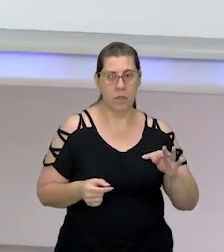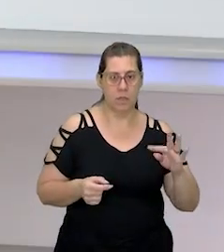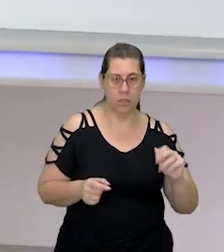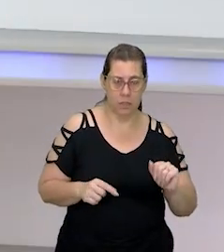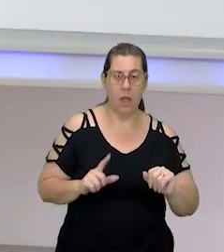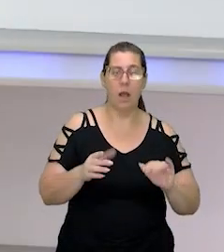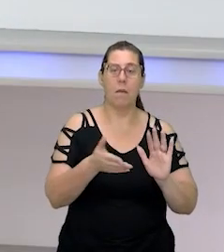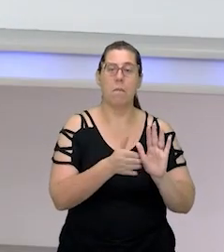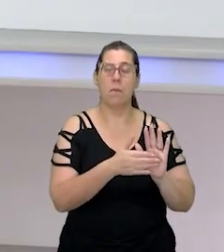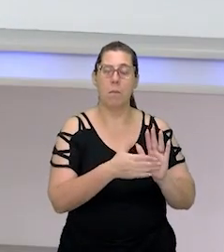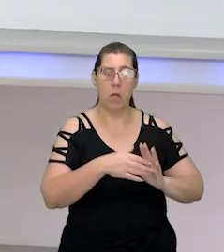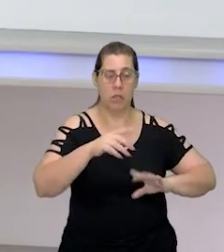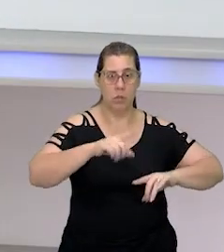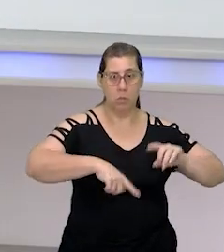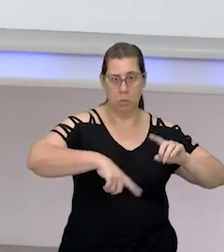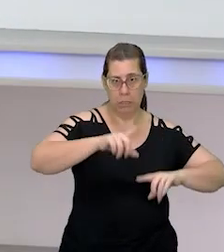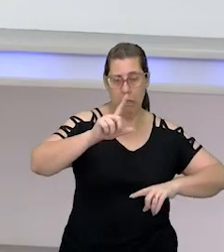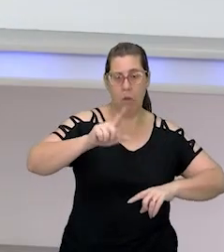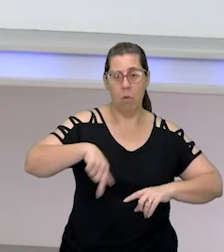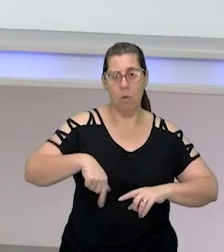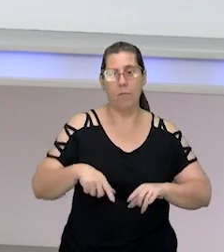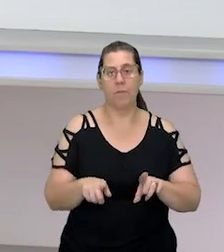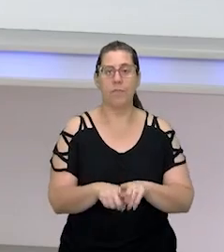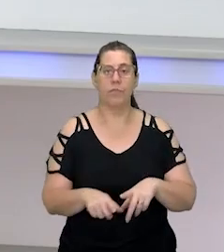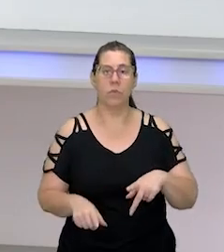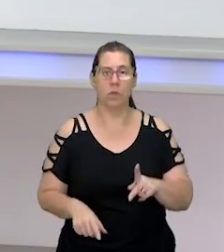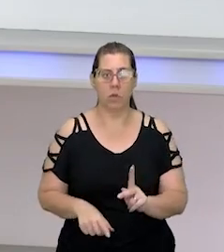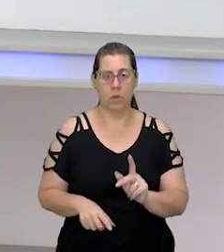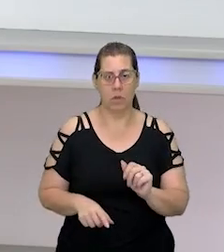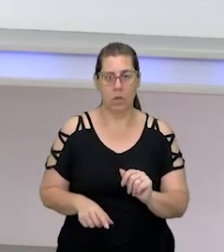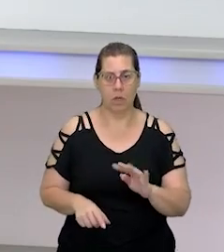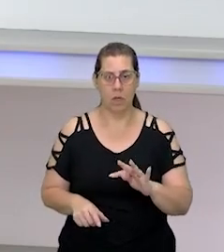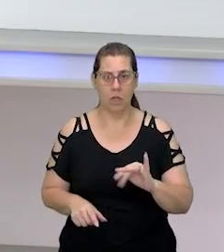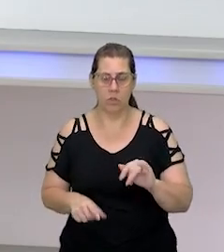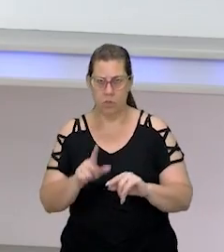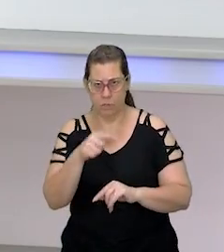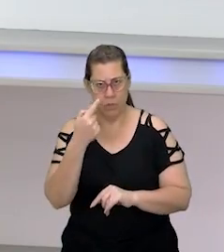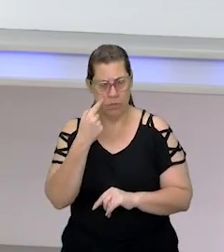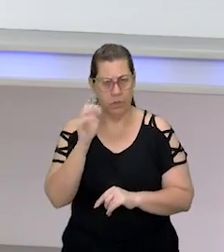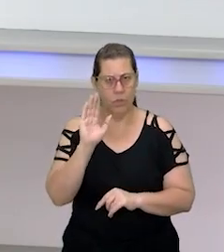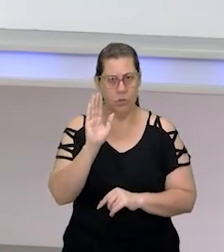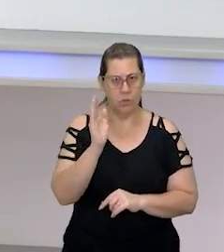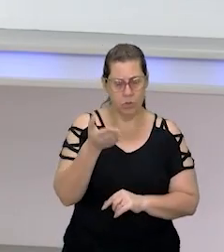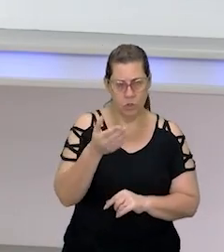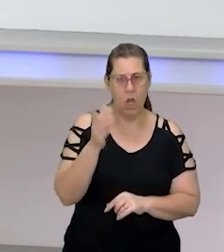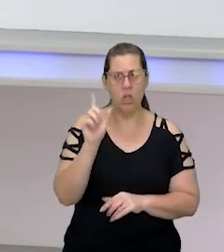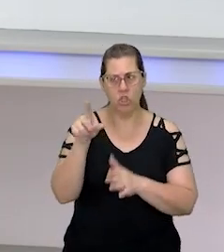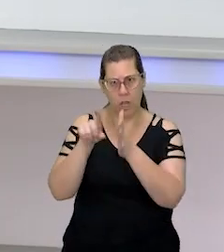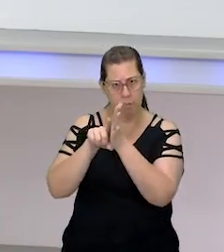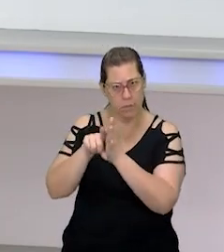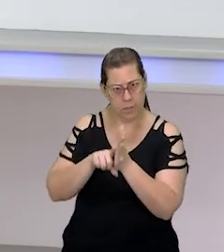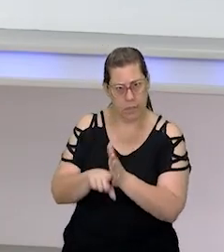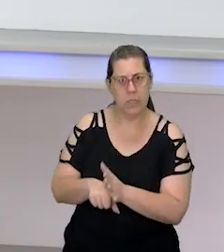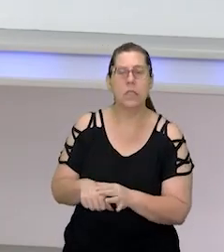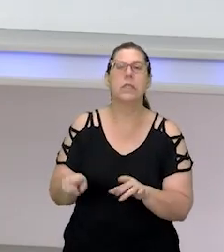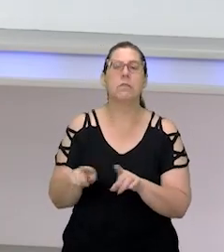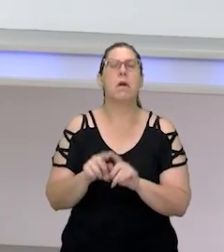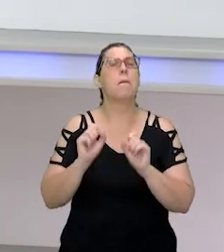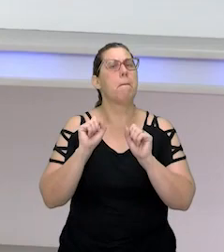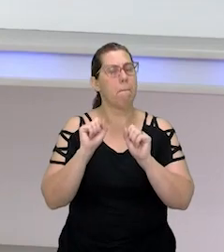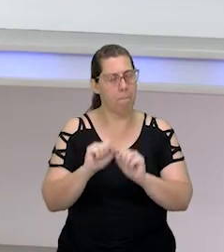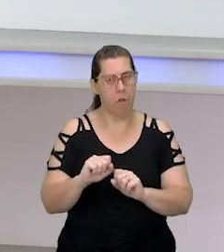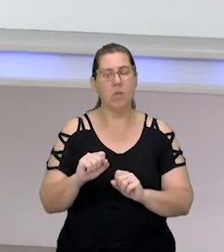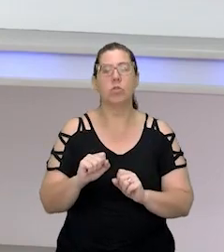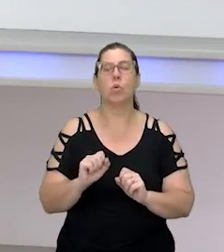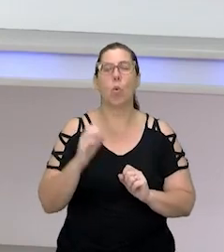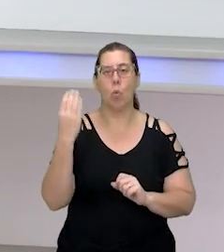que a proposta do material também está lá o kati que vocês já analisaram, que vocês já investigaram e que também podem colocar